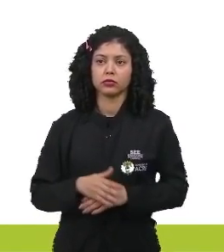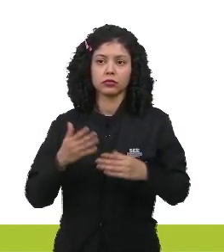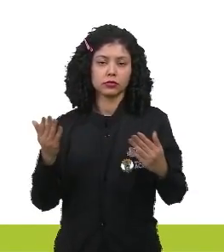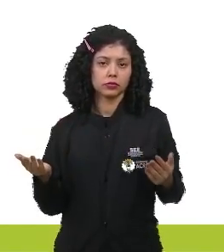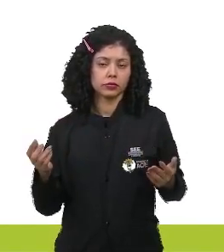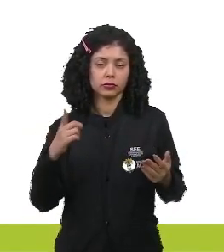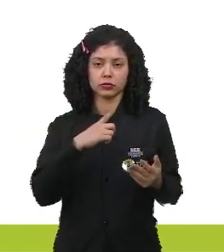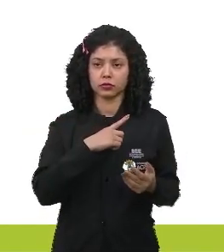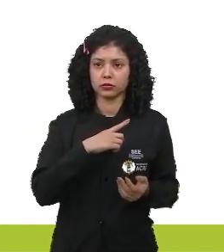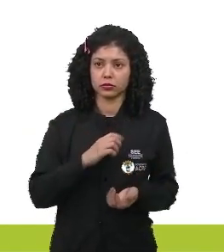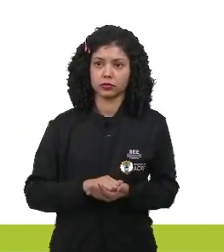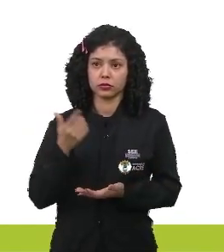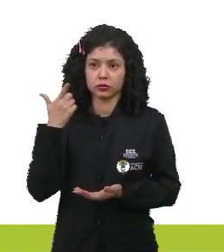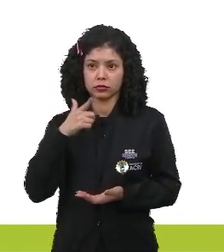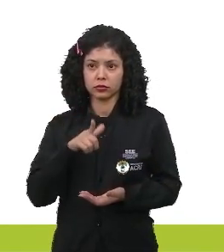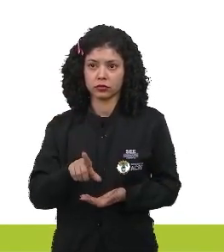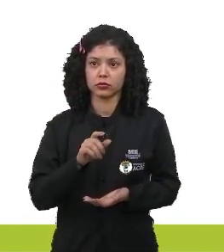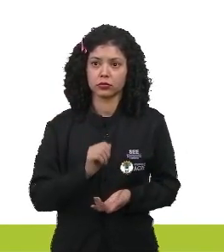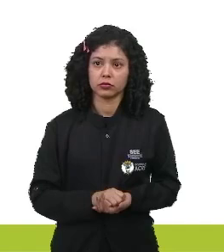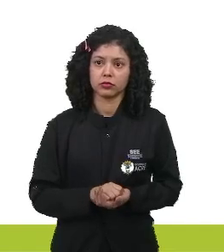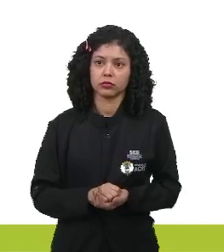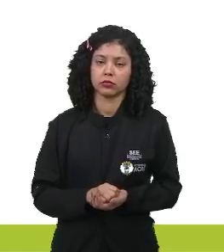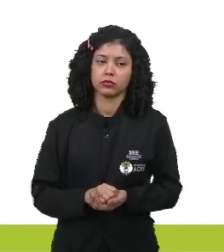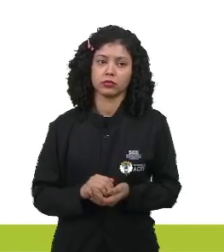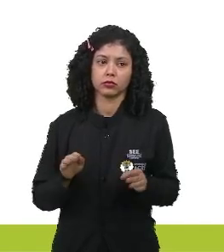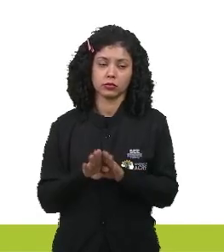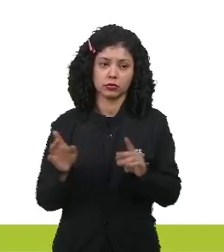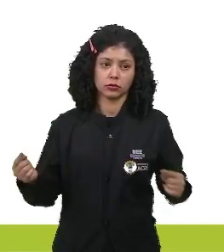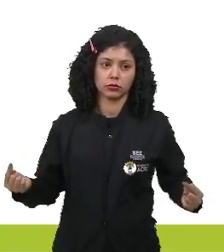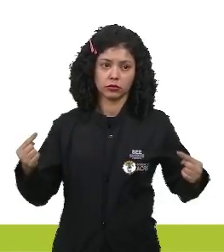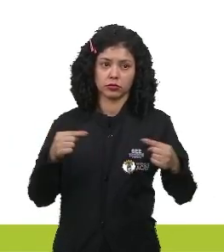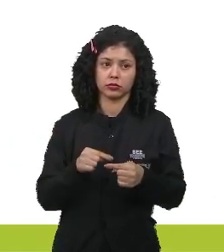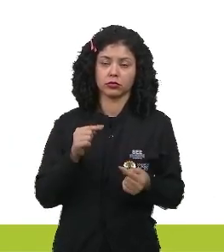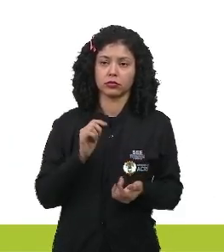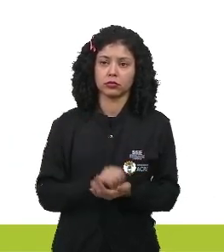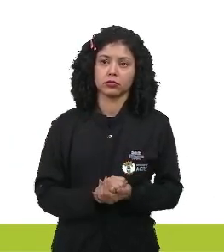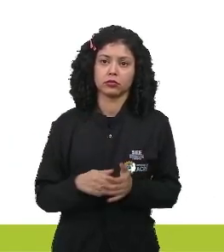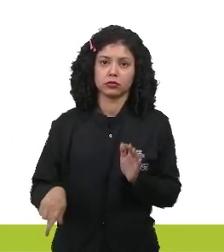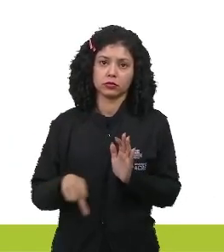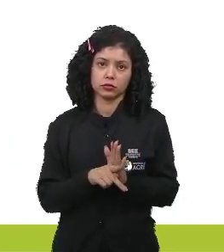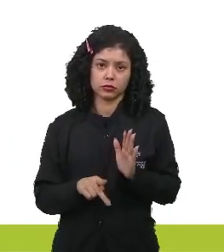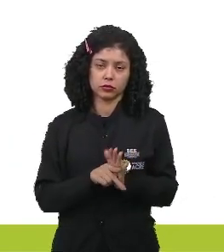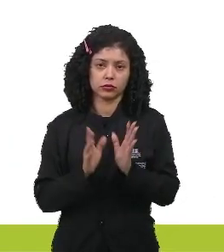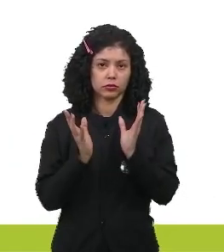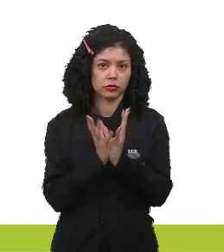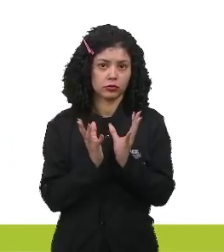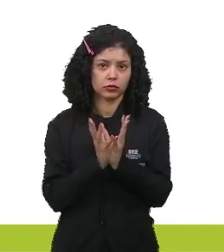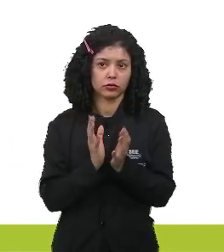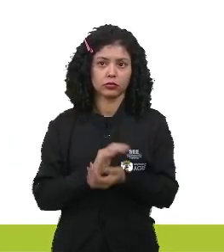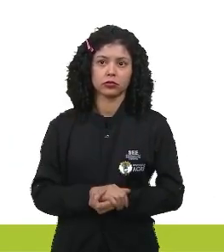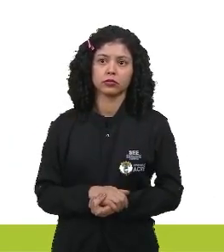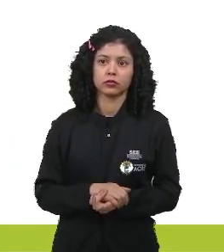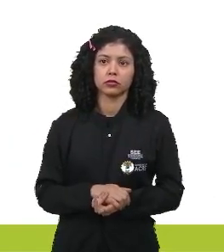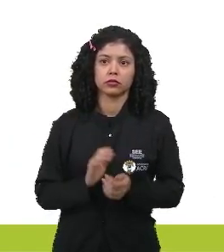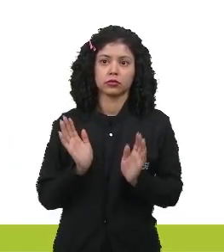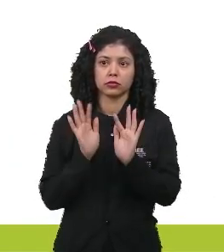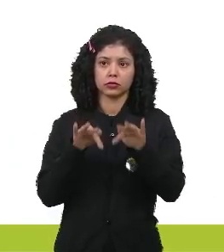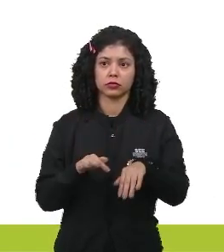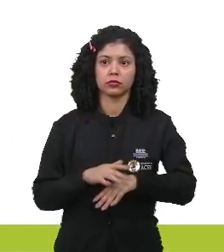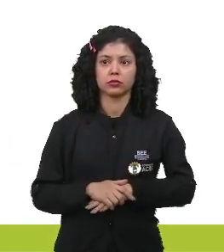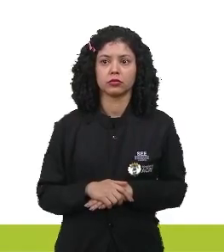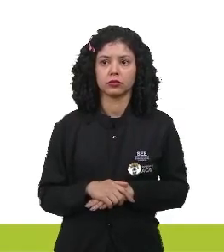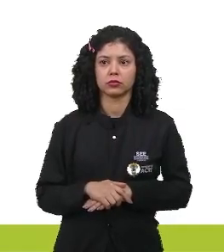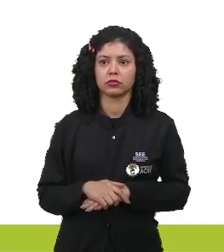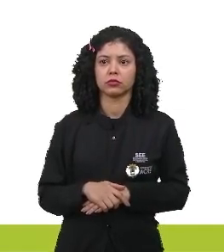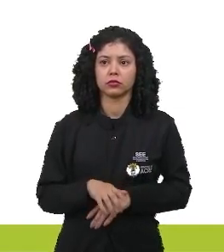seguinte garantir a competição entre os membros do próprio grupo e por fim